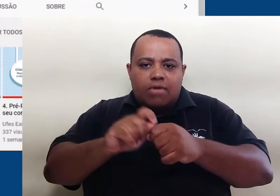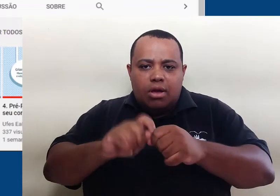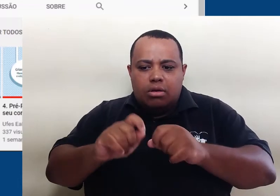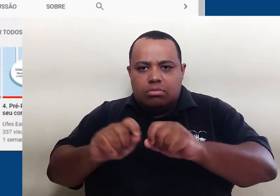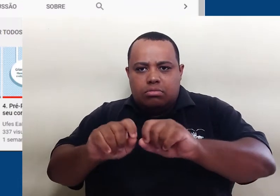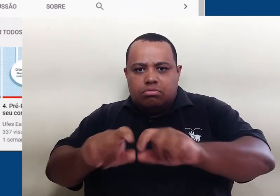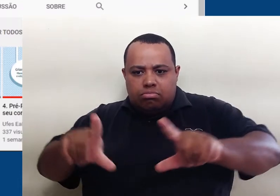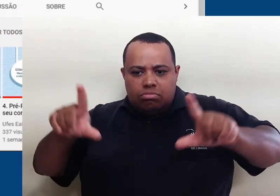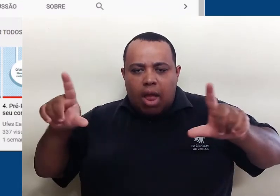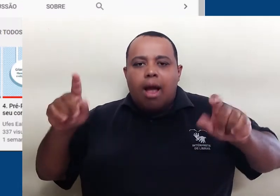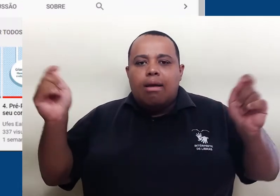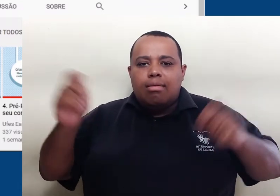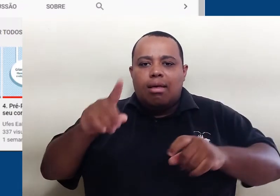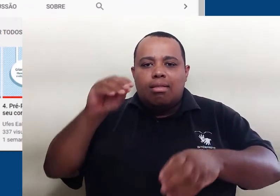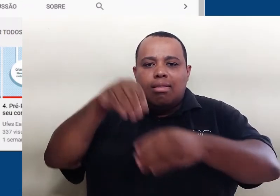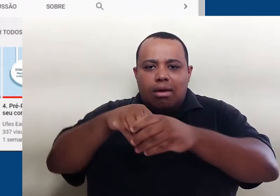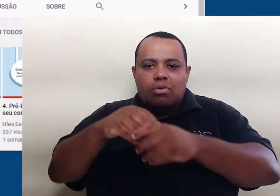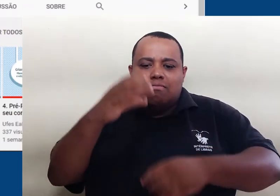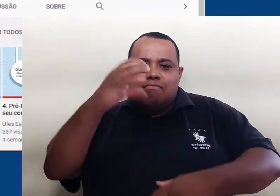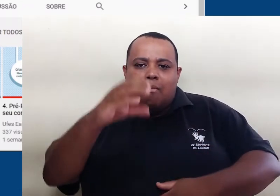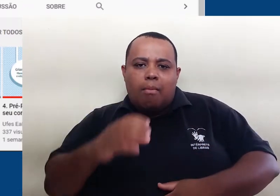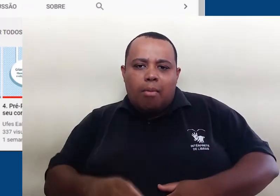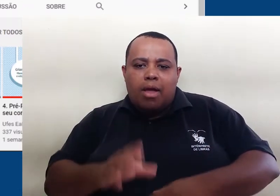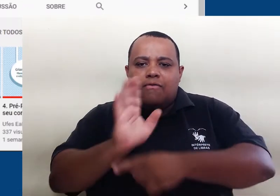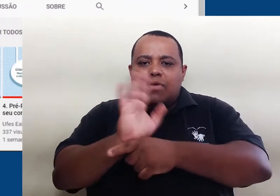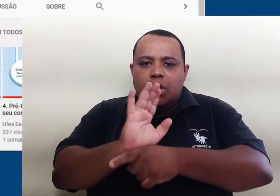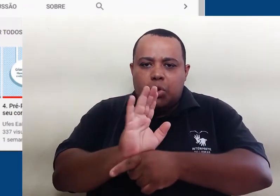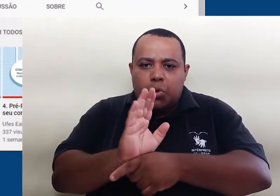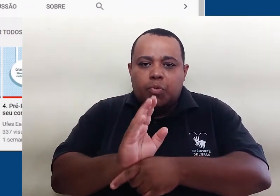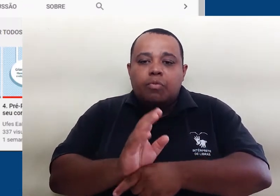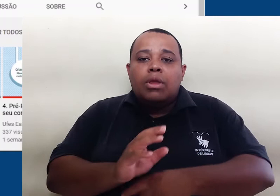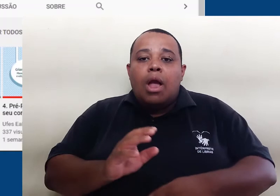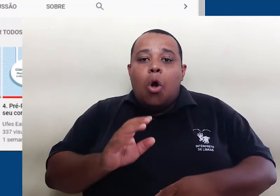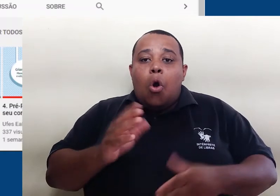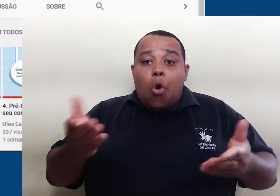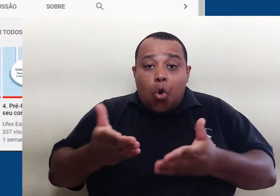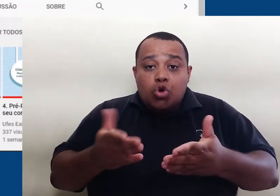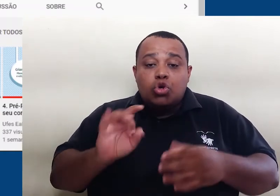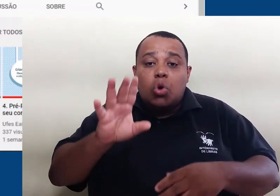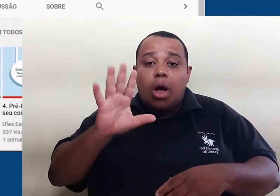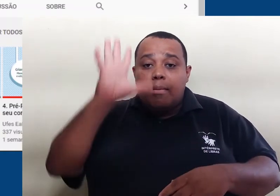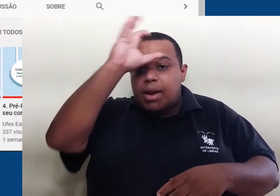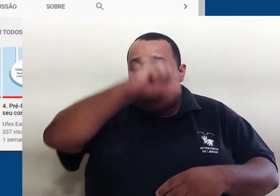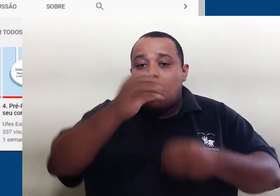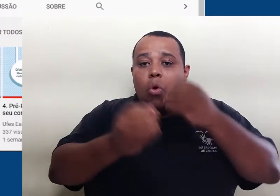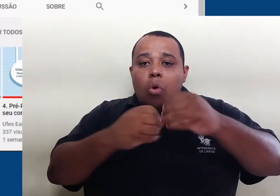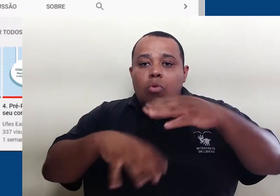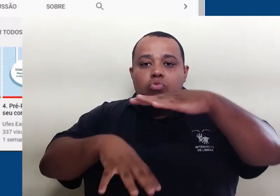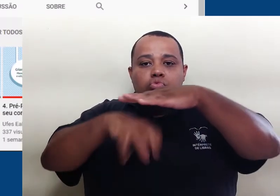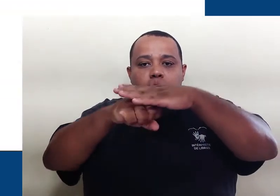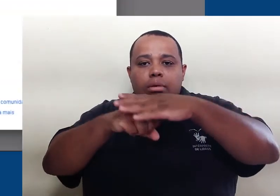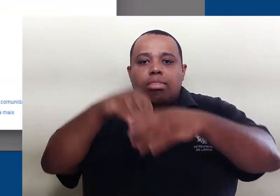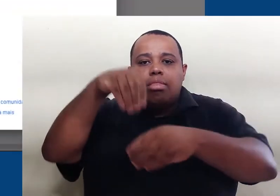próximas semanas, um vídeo sobre transmissão ao vivo. Então já está nos meus planos, mas hoje a gente vai focar em enviar um vídeo que já está feito. Então a